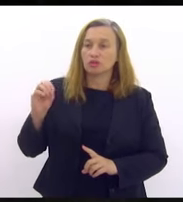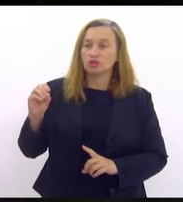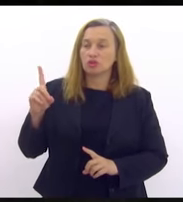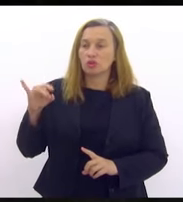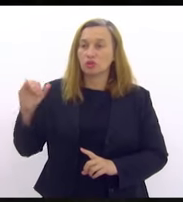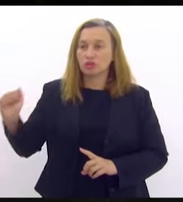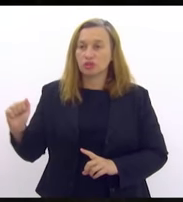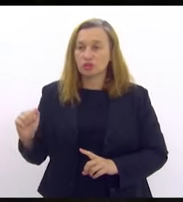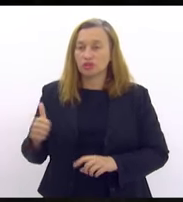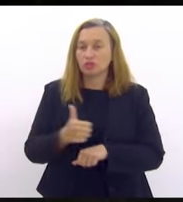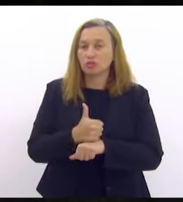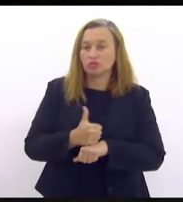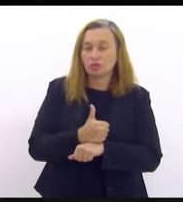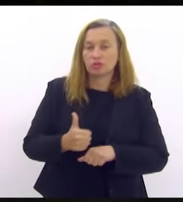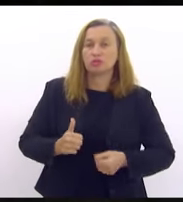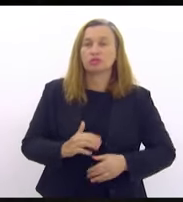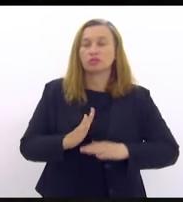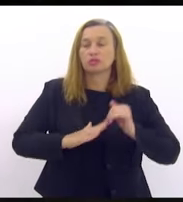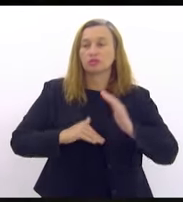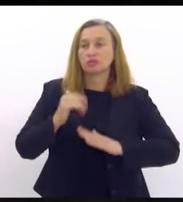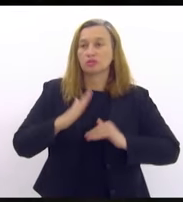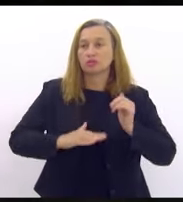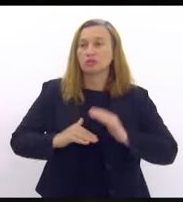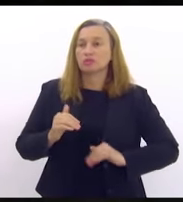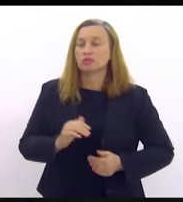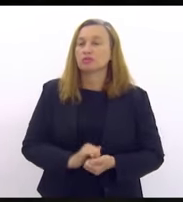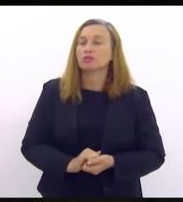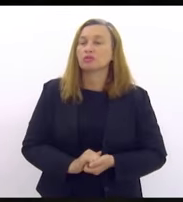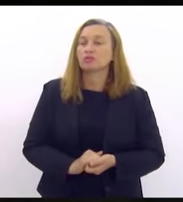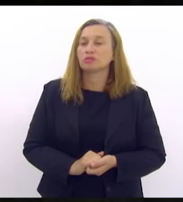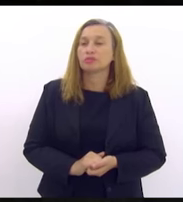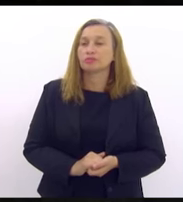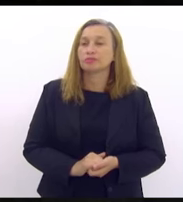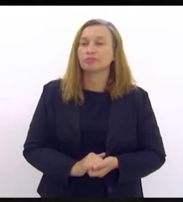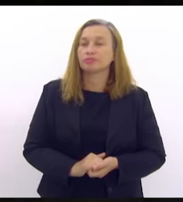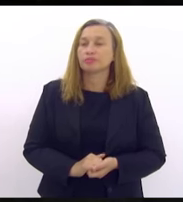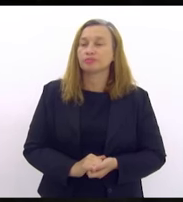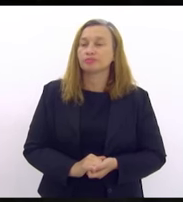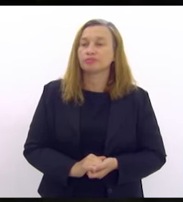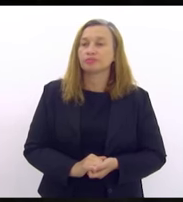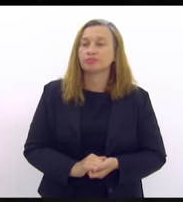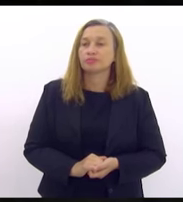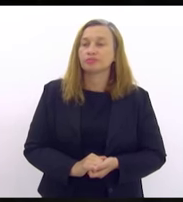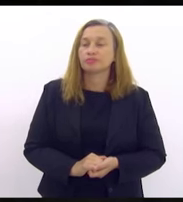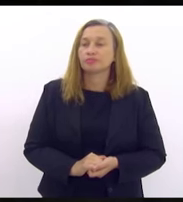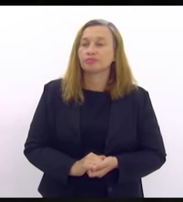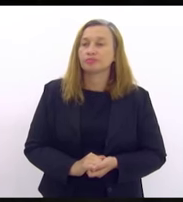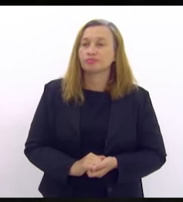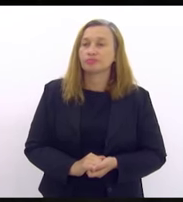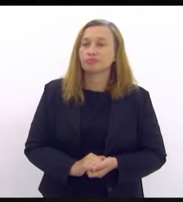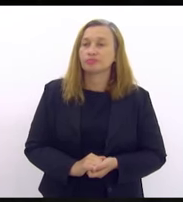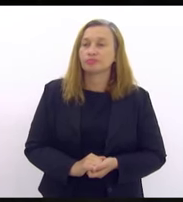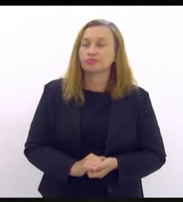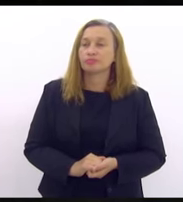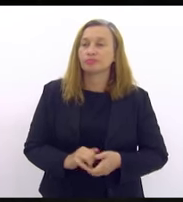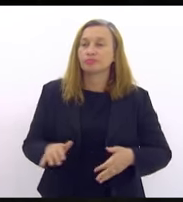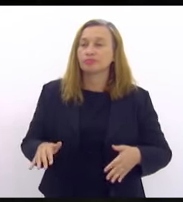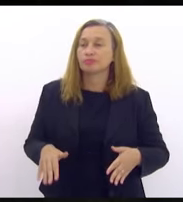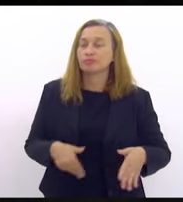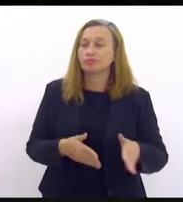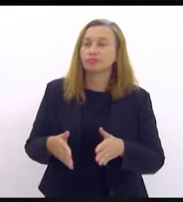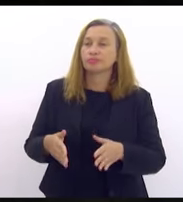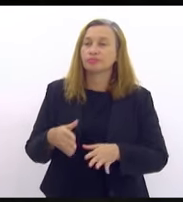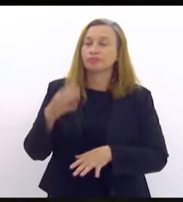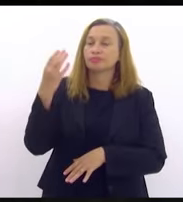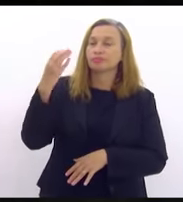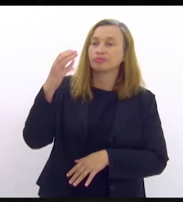das profissões que que é um um um um ramo científico que estuda